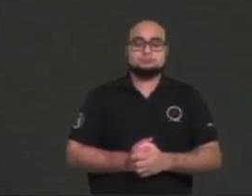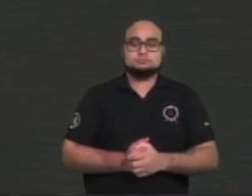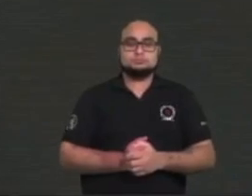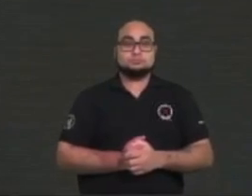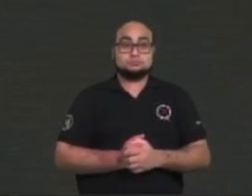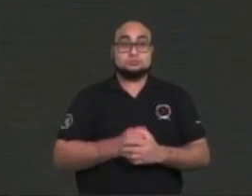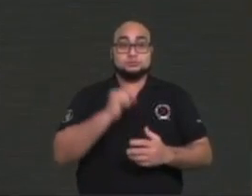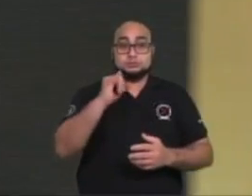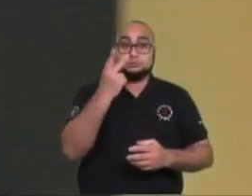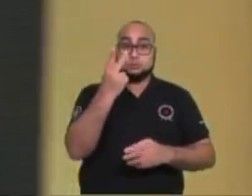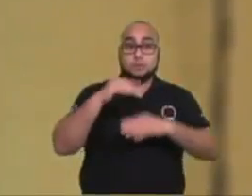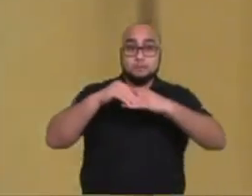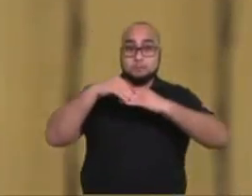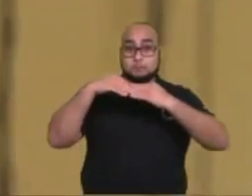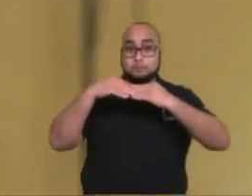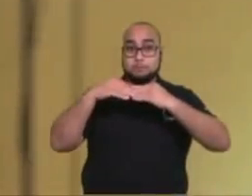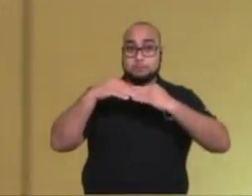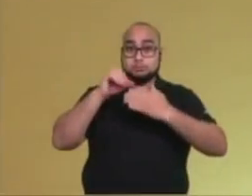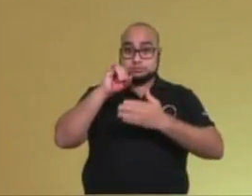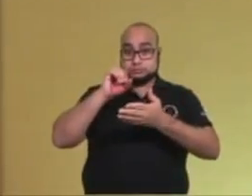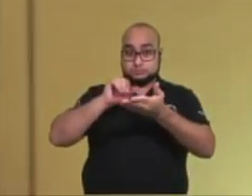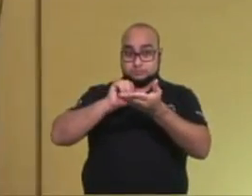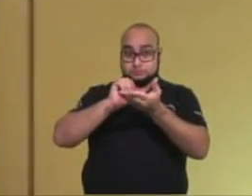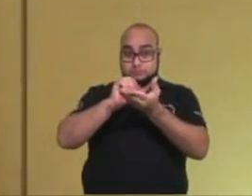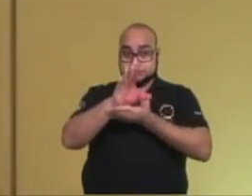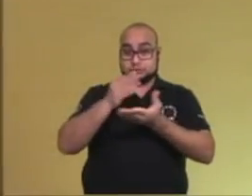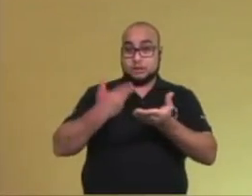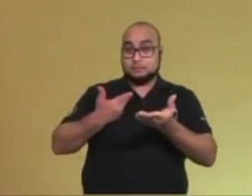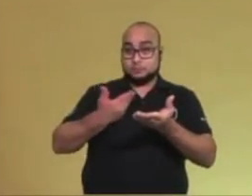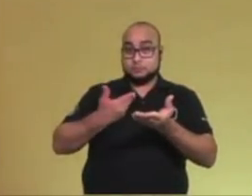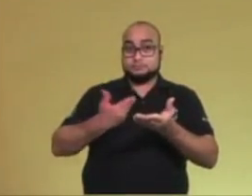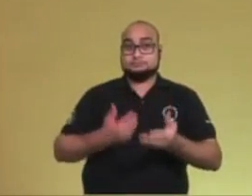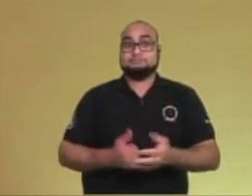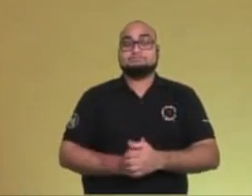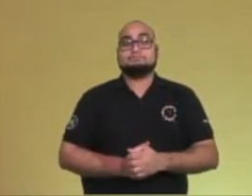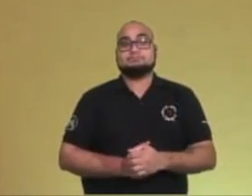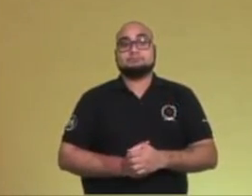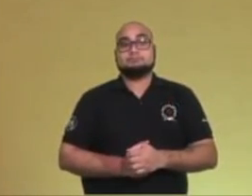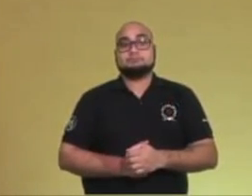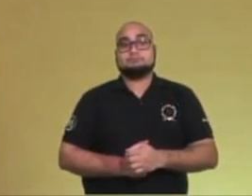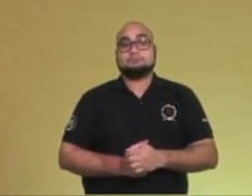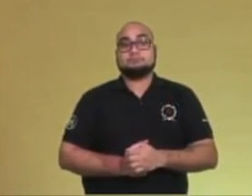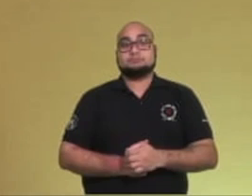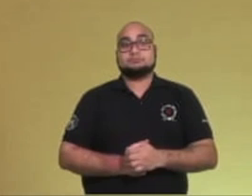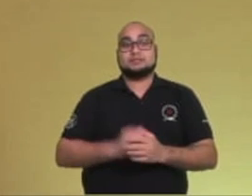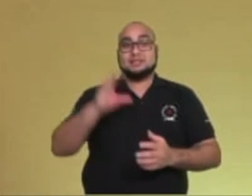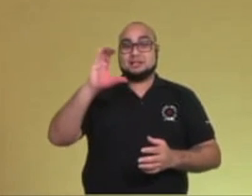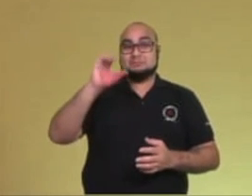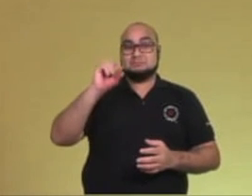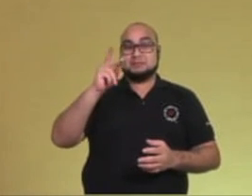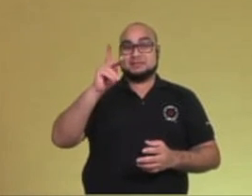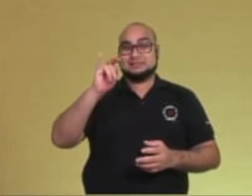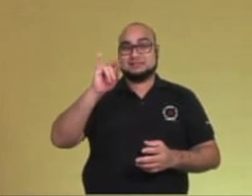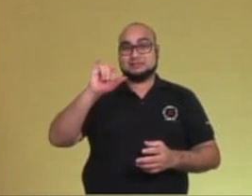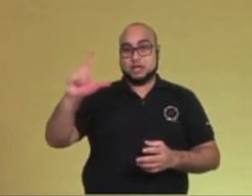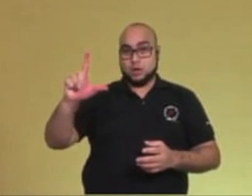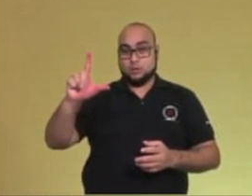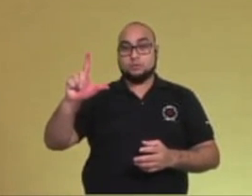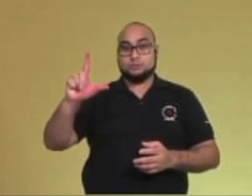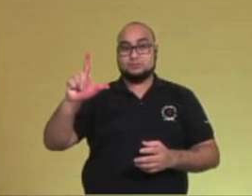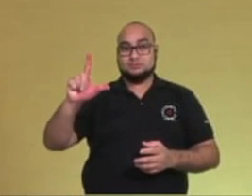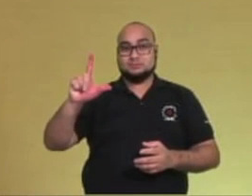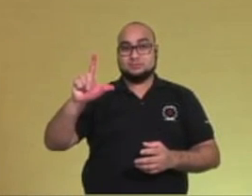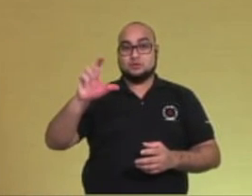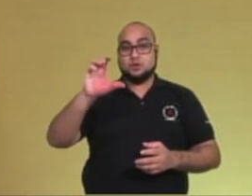que falaram comigo Eu mandei a mensagem para ele meu amigo capital volátil ninguém investe tudo em capital